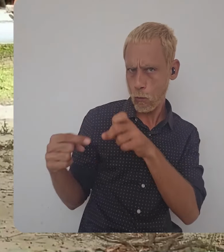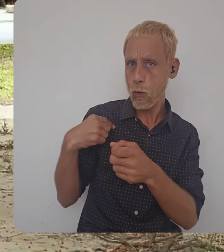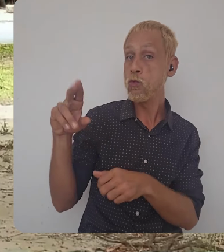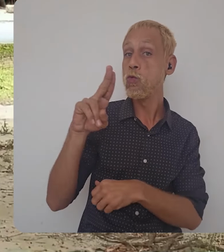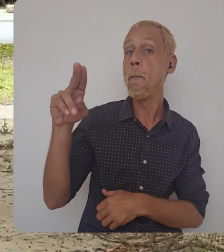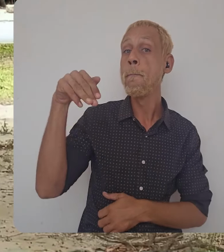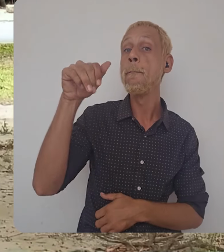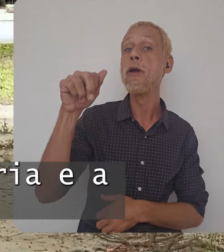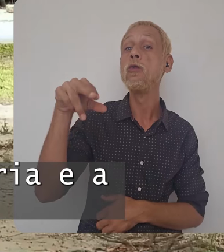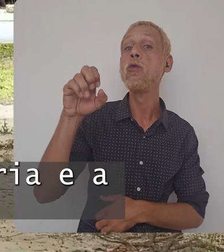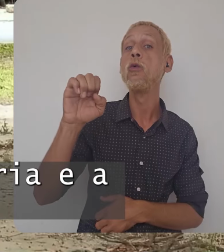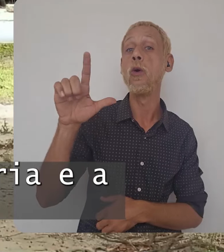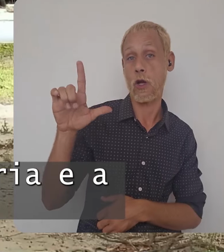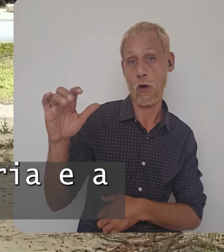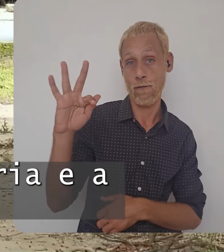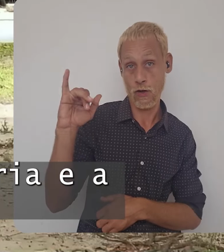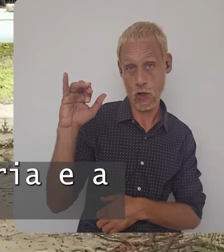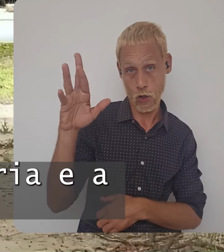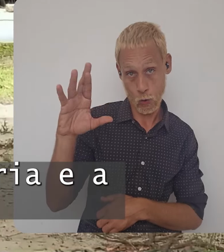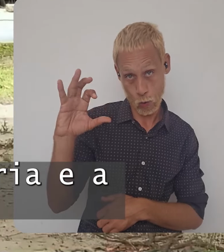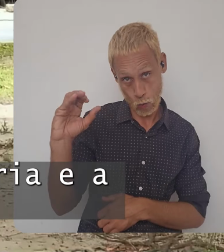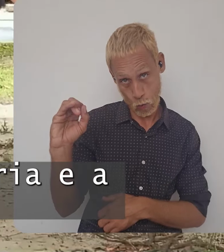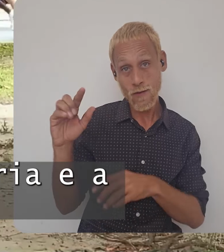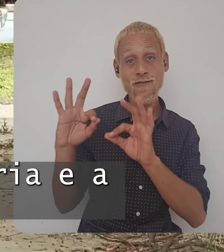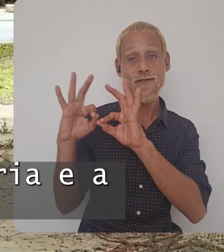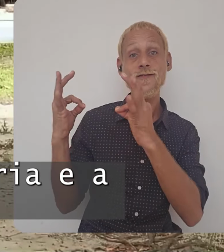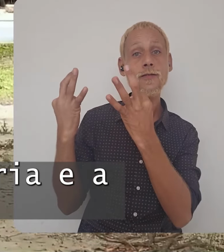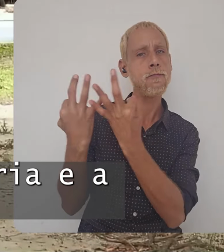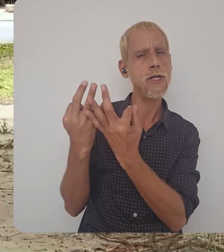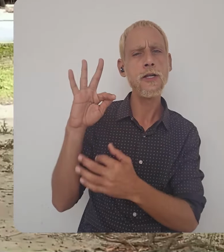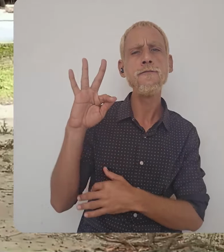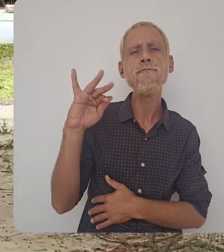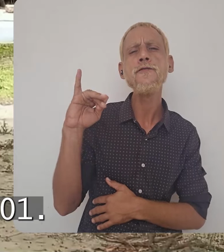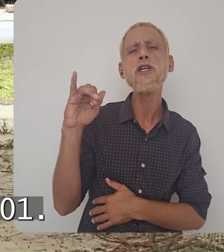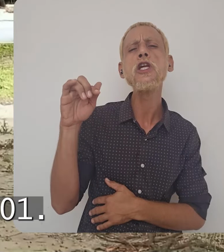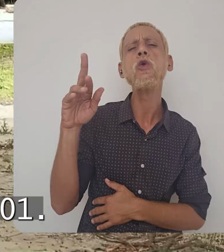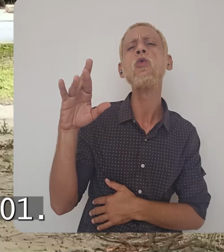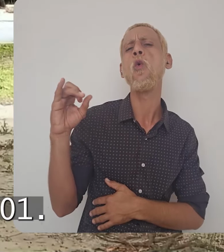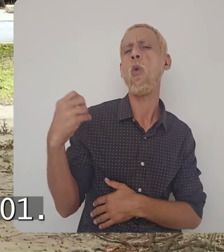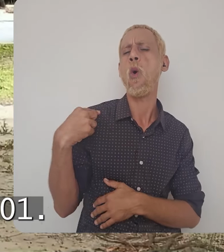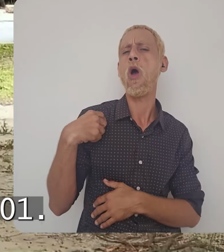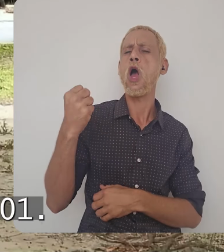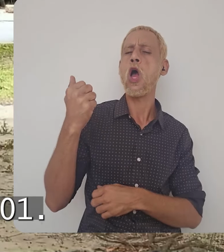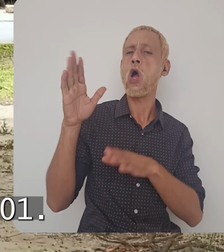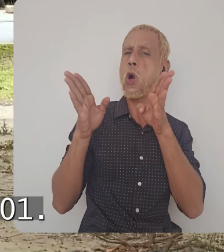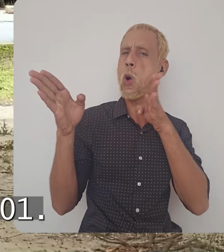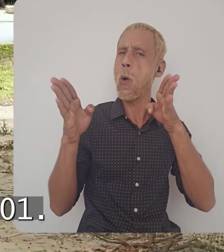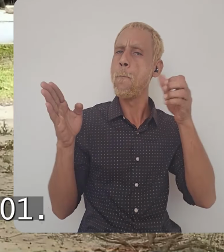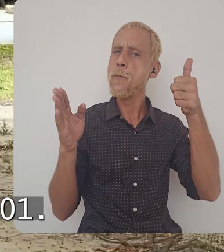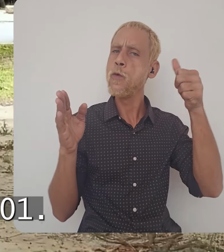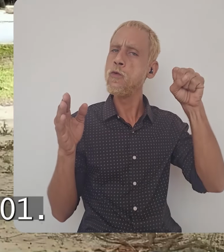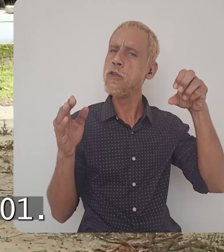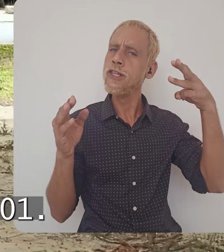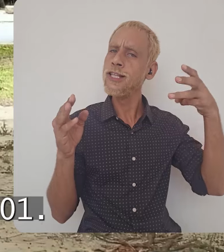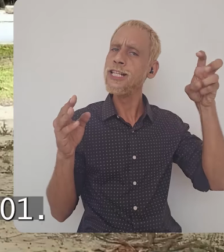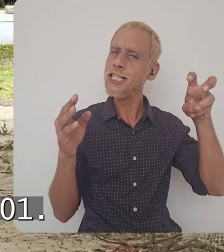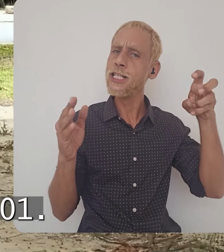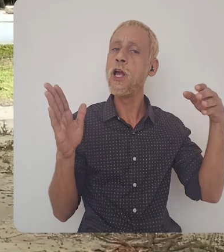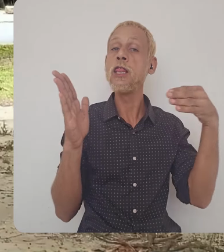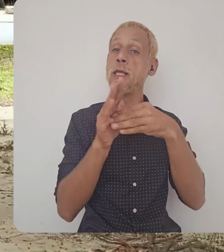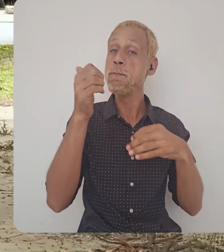de Recife, Manuel Figueiredo de Faria. Manuel Figueiredo de Faria e a família, eles ficarão à frente do diário de 1835